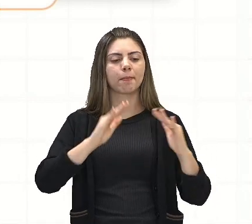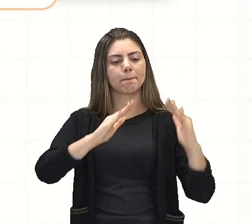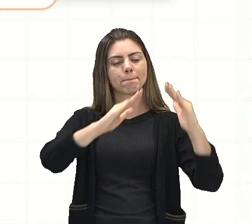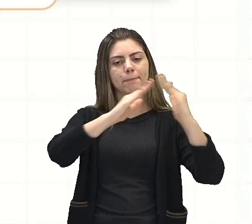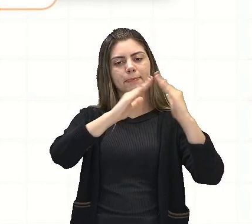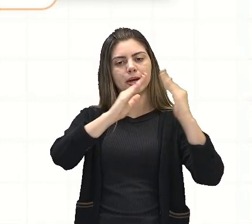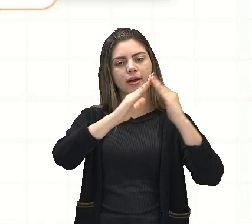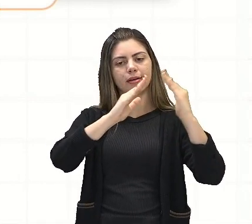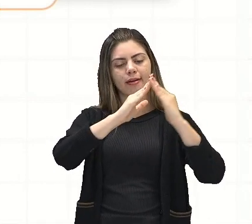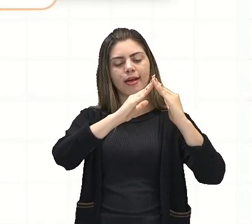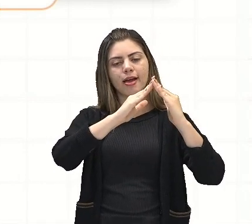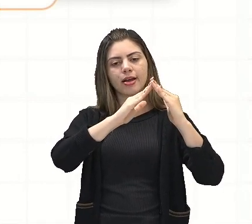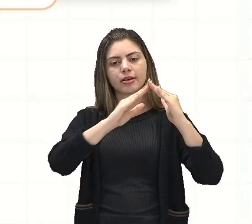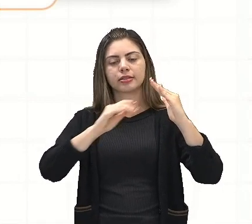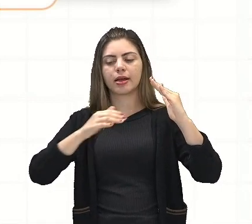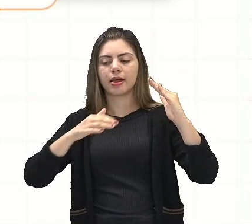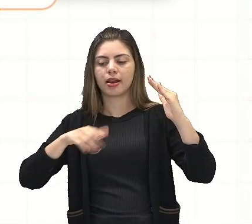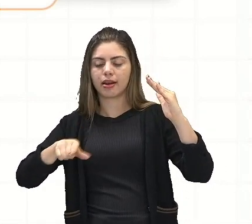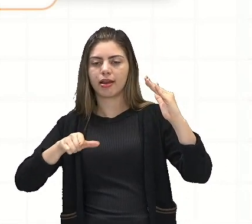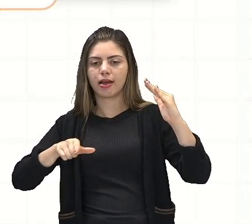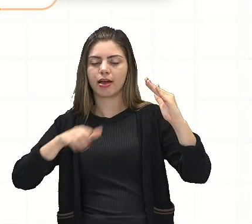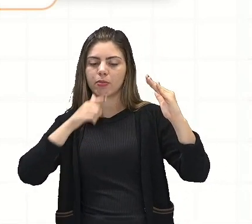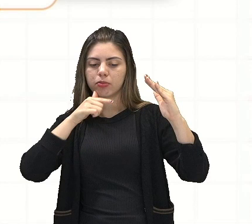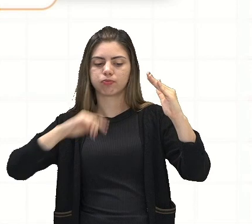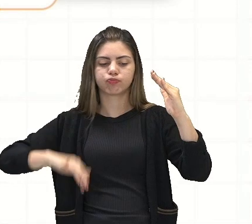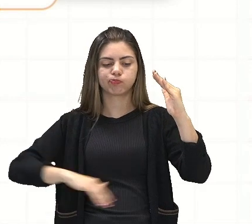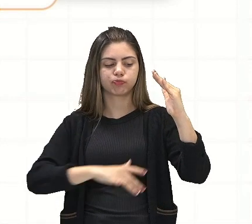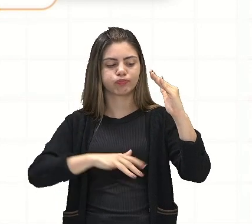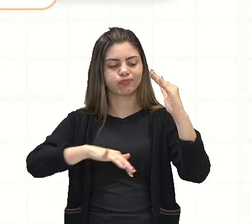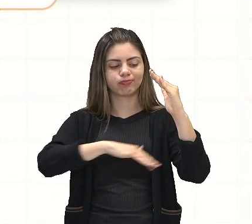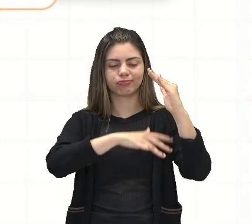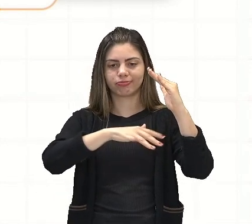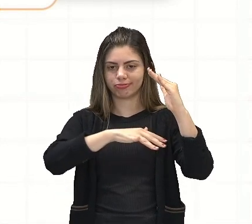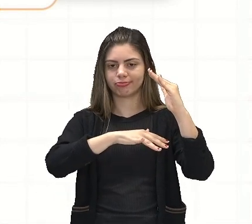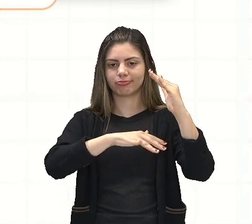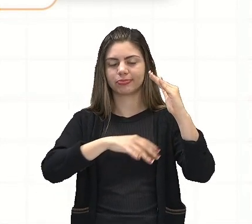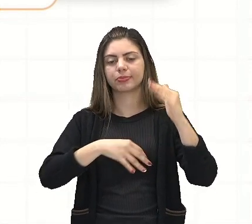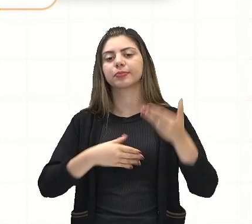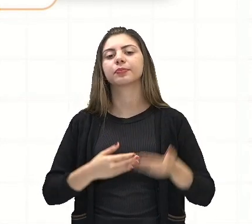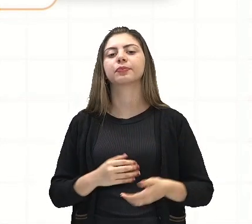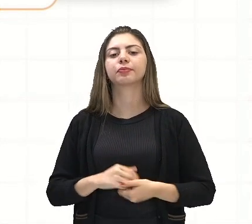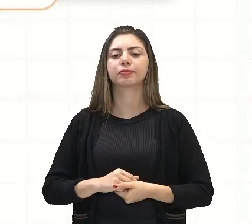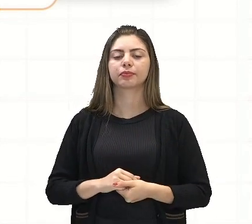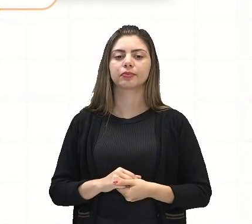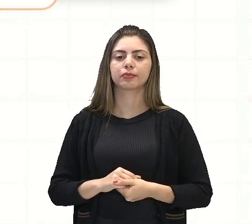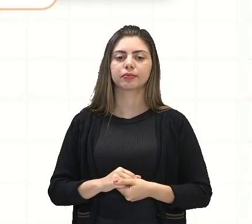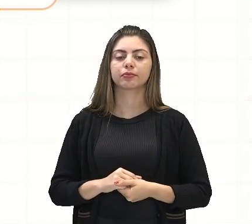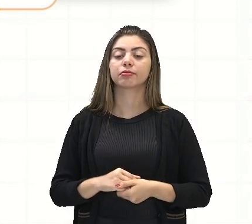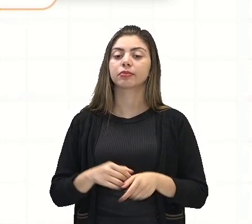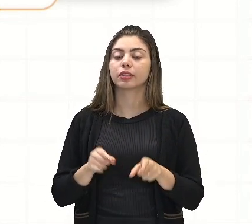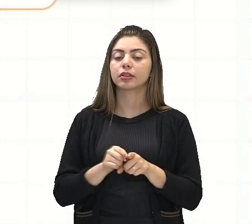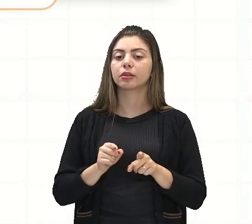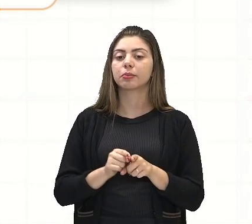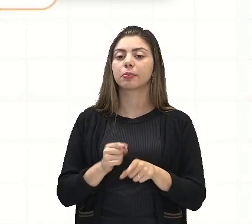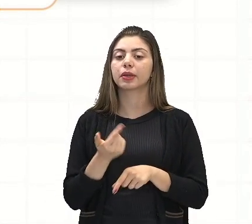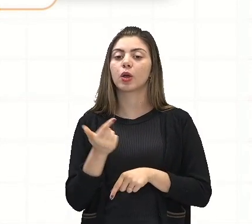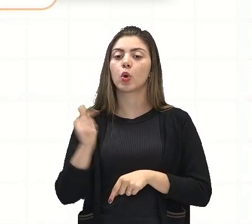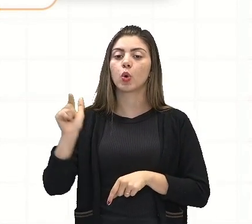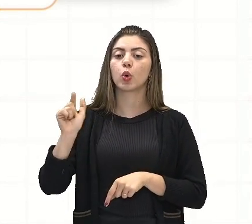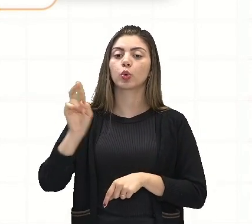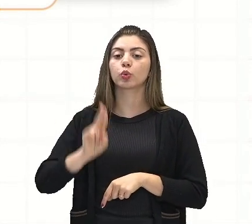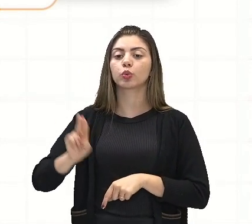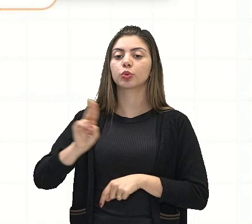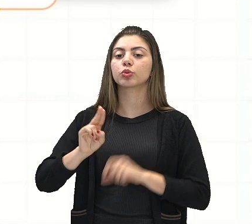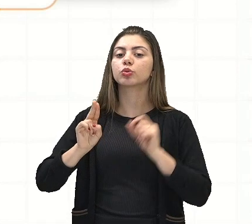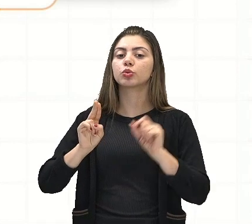adaptar esta casa no período de cheia. Além dessas estacas, né, vamos observar aí também o uso de